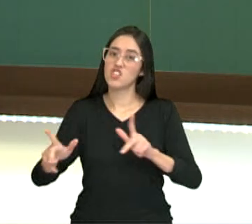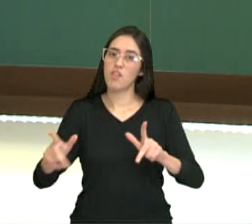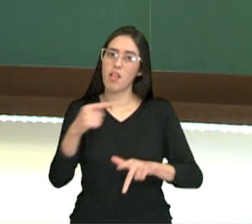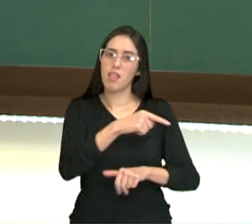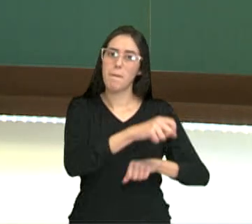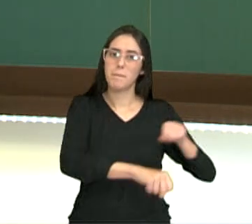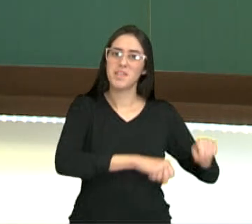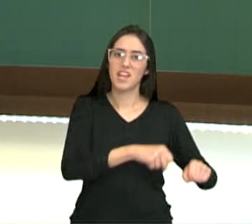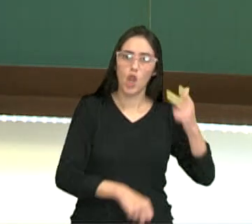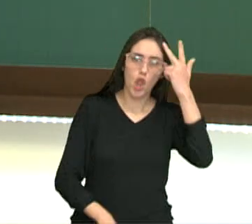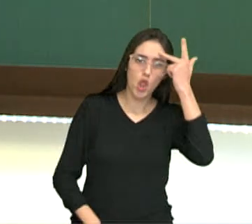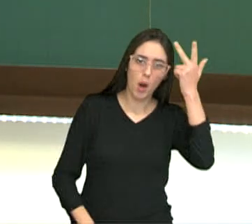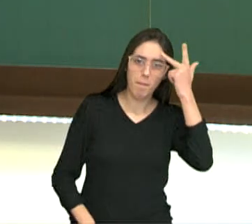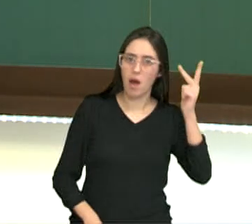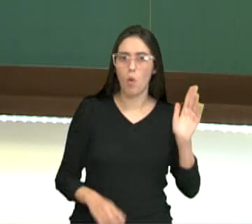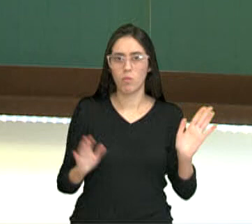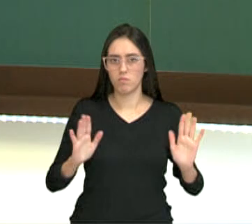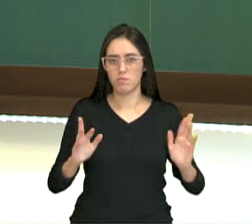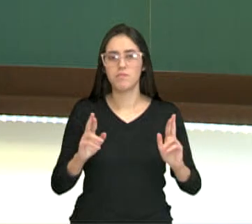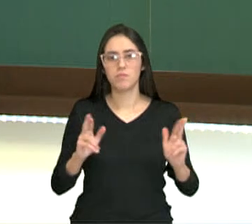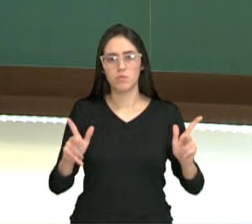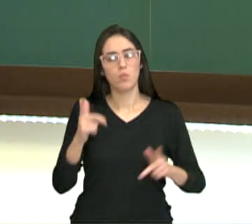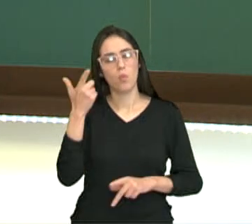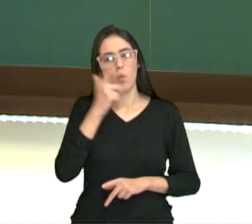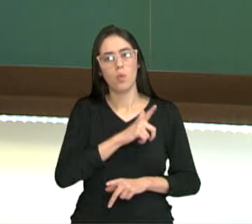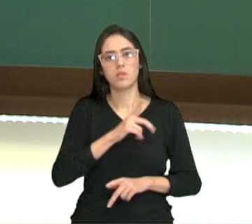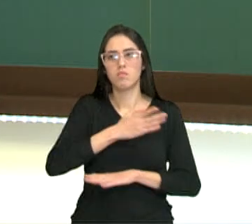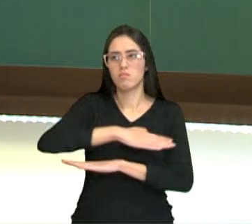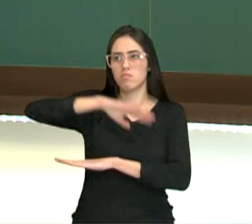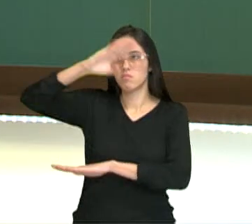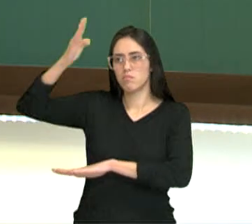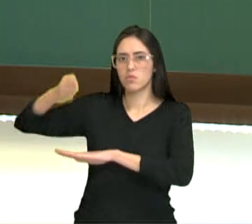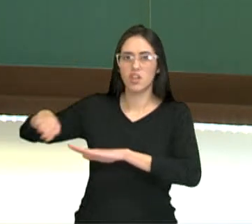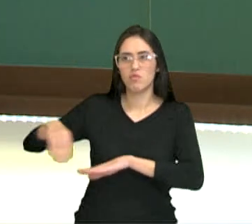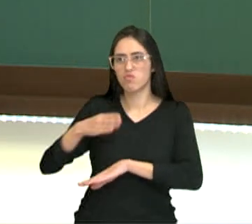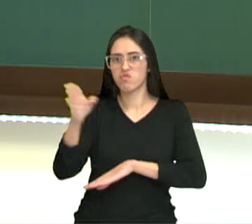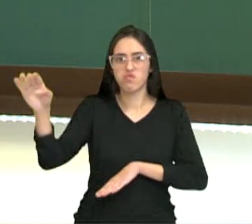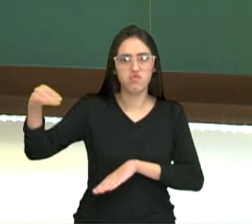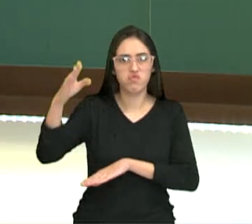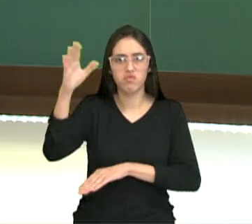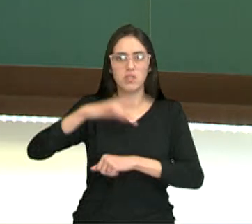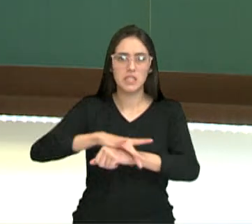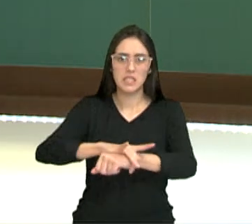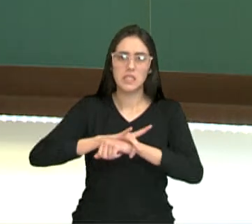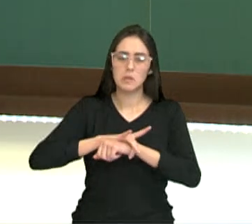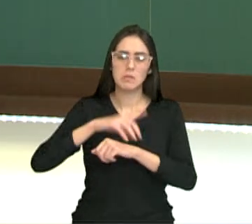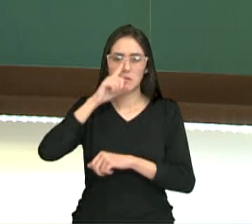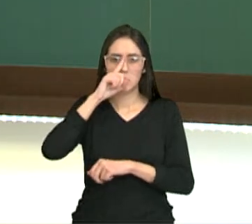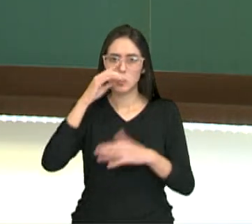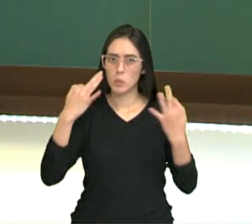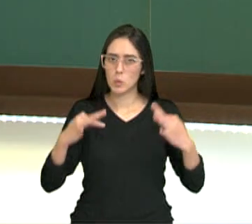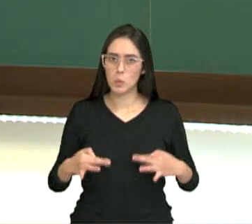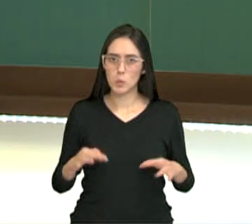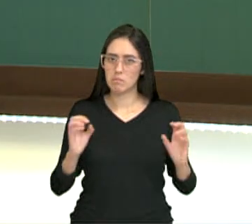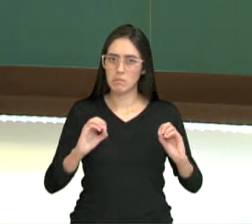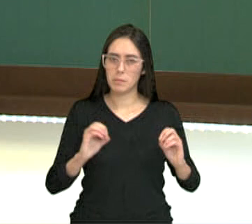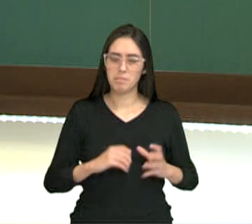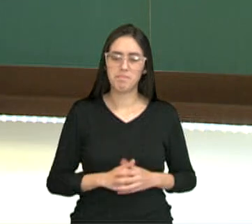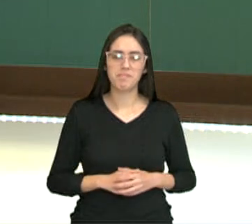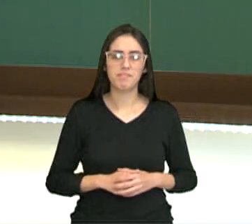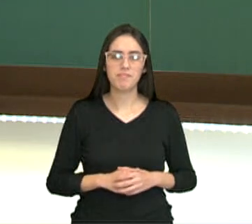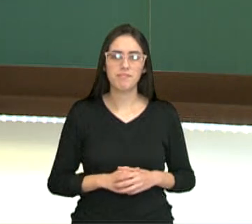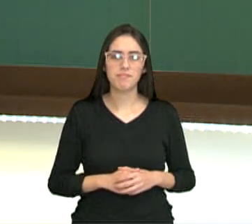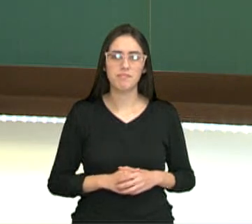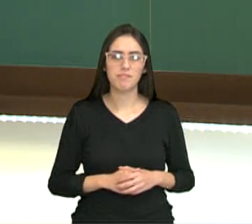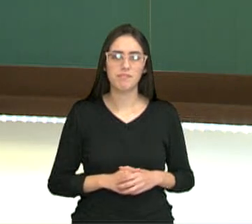necessárias para que as pessoas consigam praticar as trilhas de uma forma segura, sem risco de lesões e quedas.